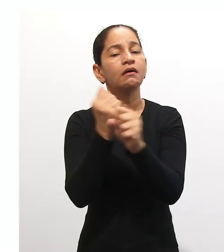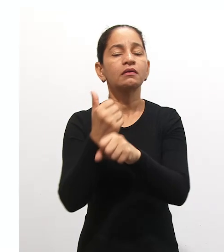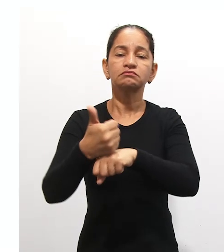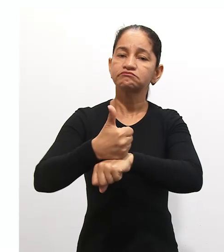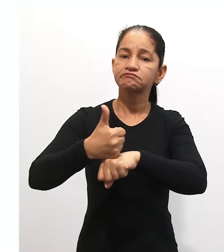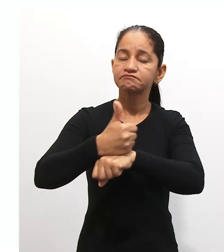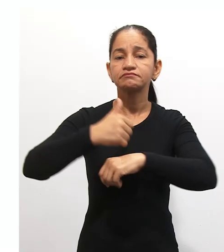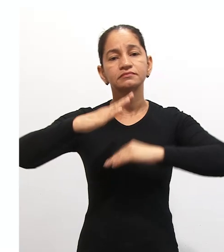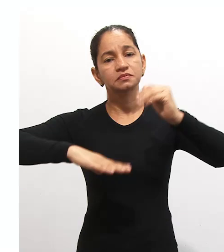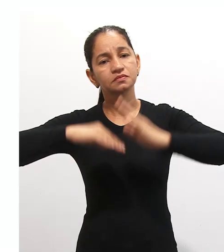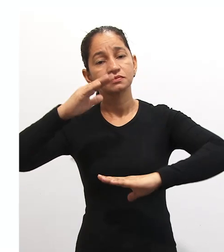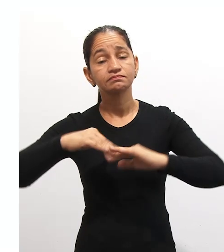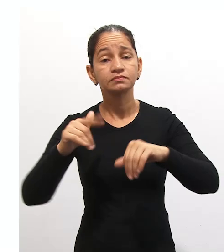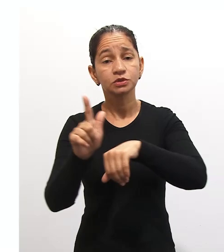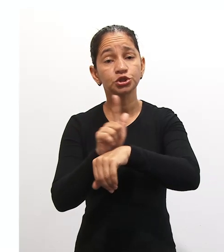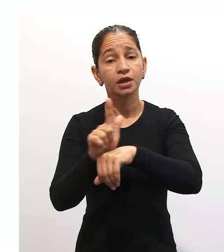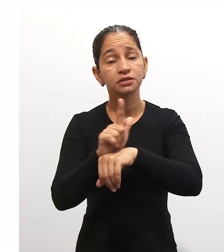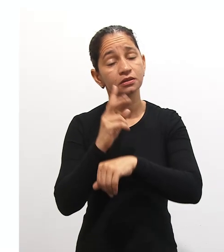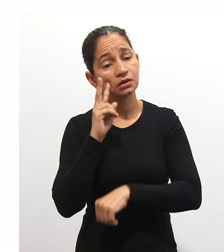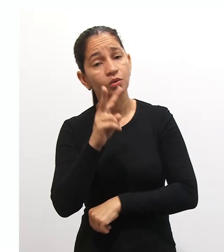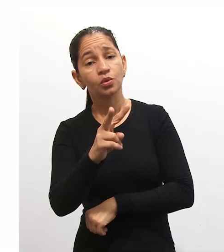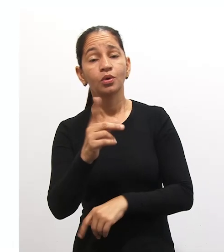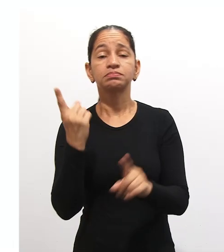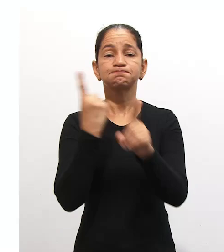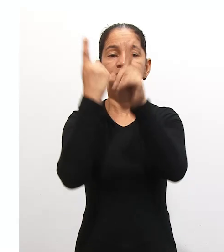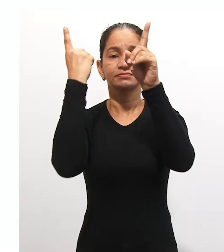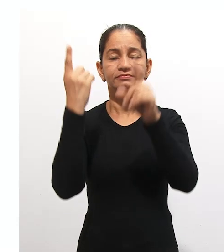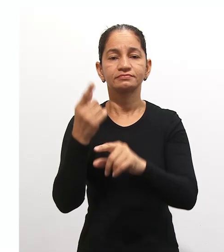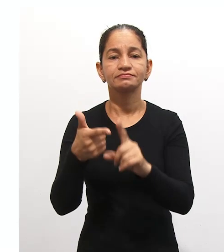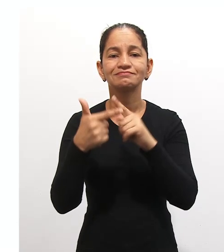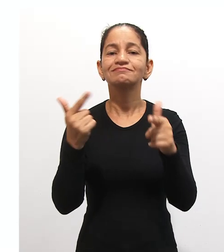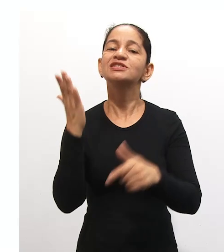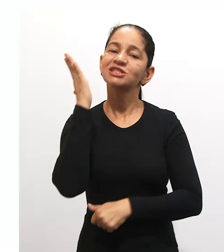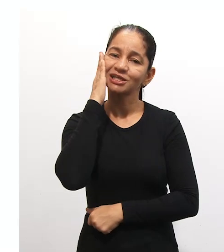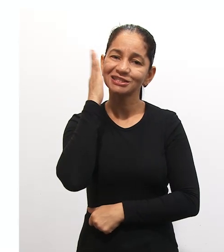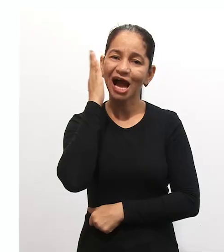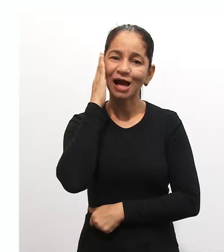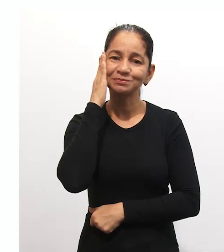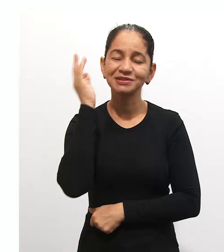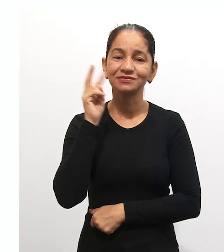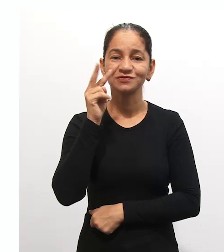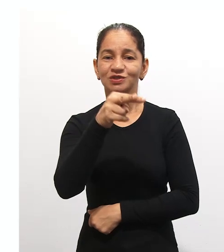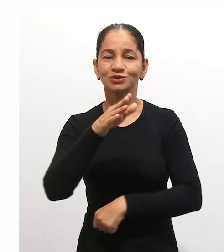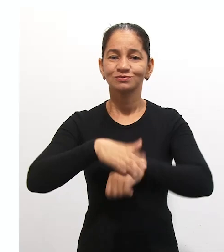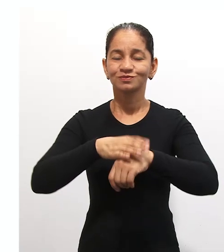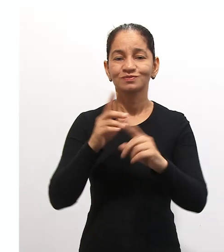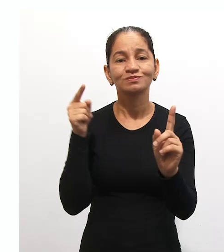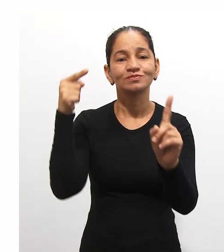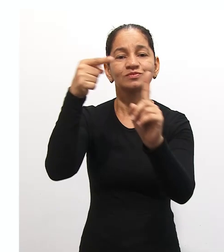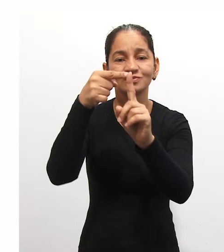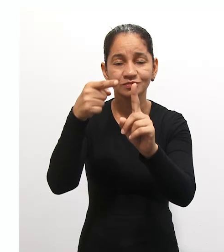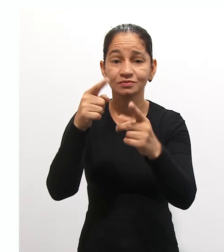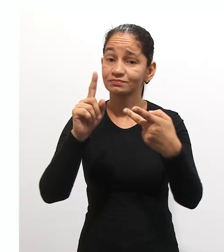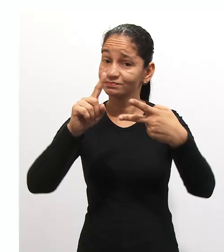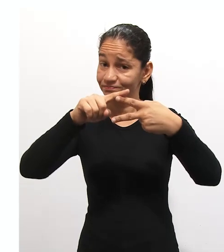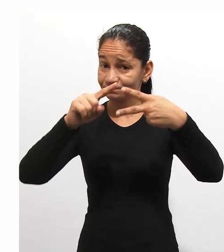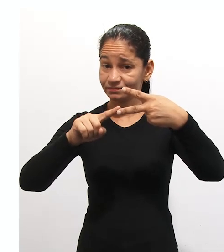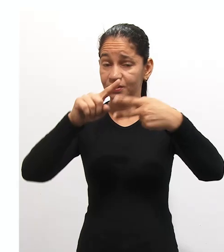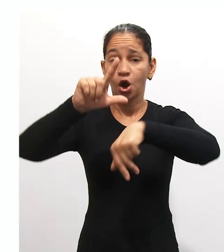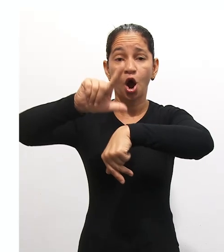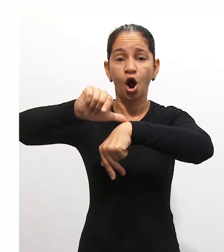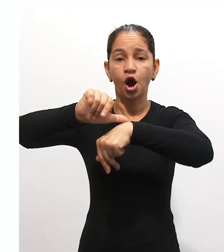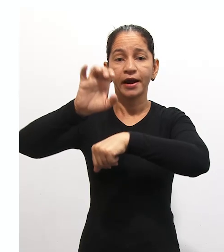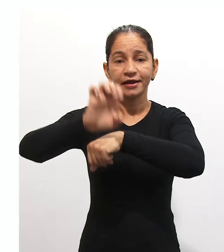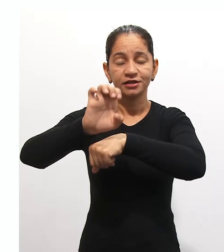entender onde estão os problemas. A gente está falando de perdas na produção e hora extra